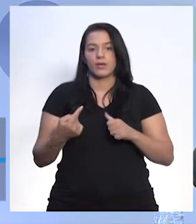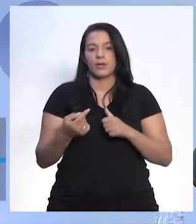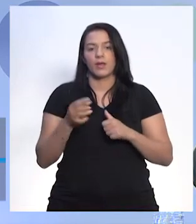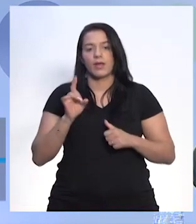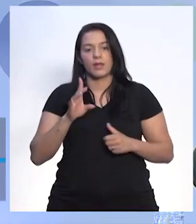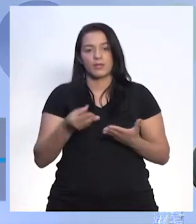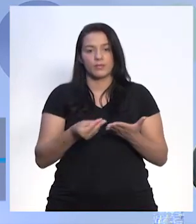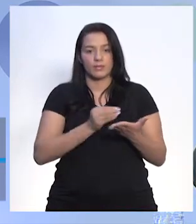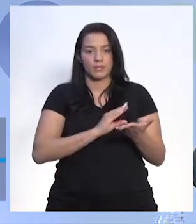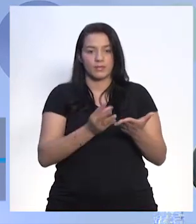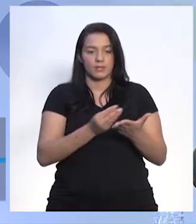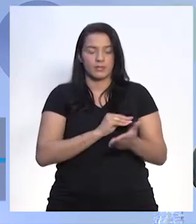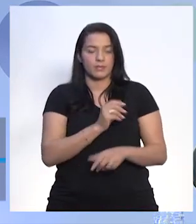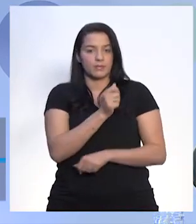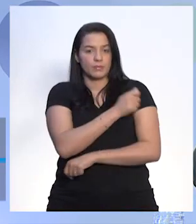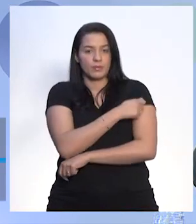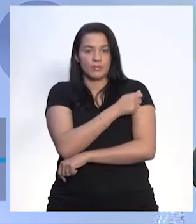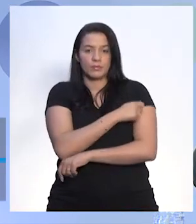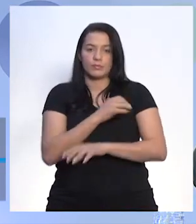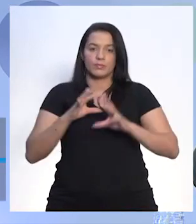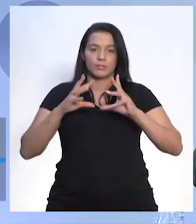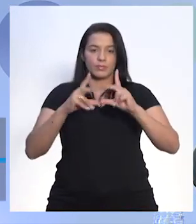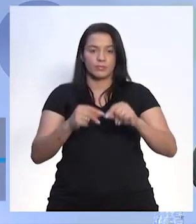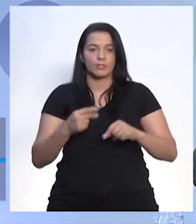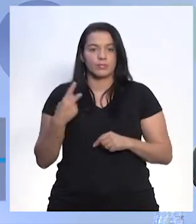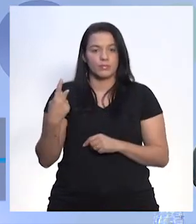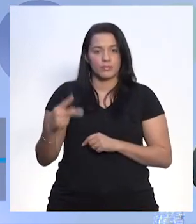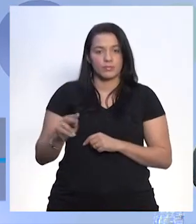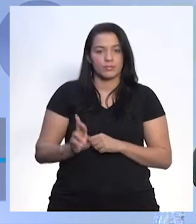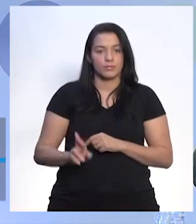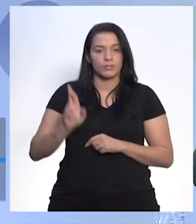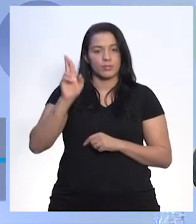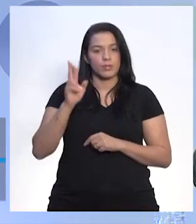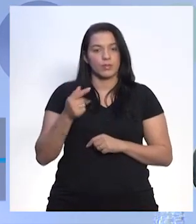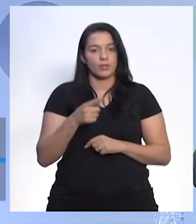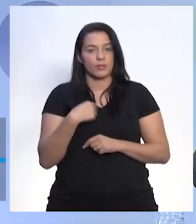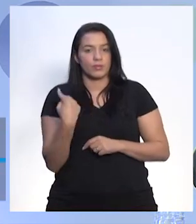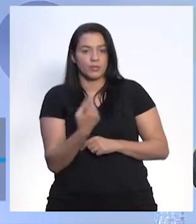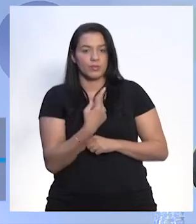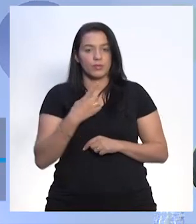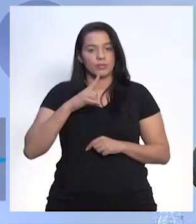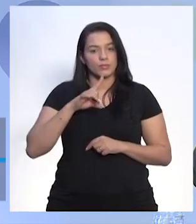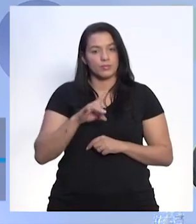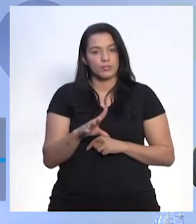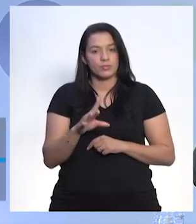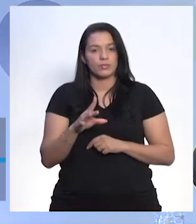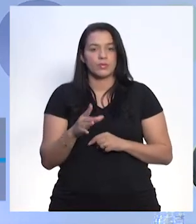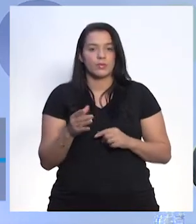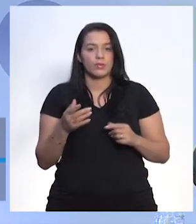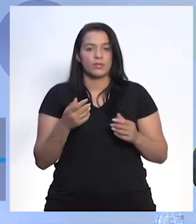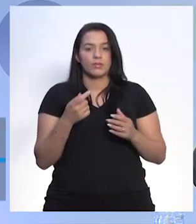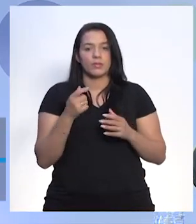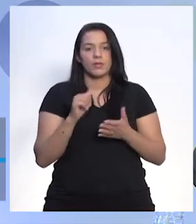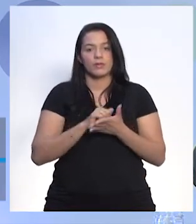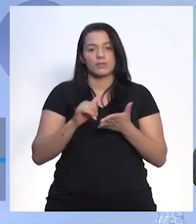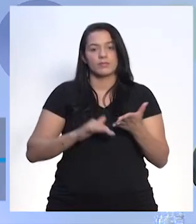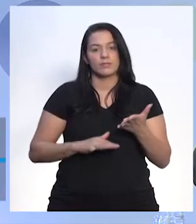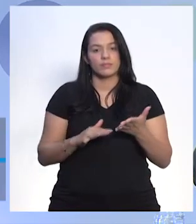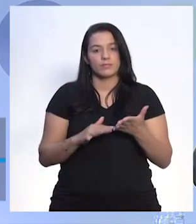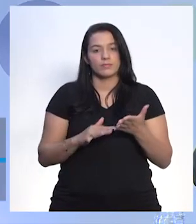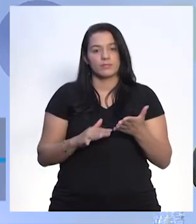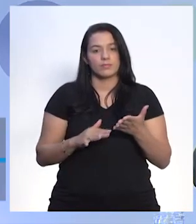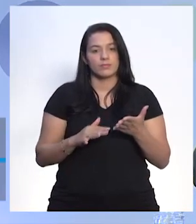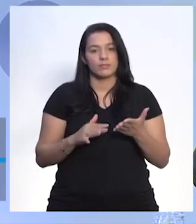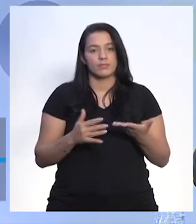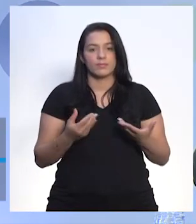fosse o caderno do aluno. Então, é de toda a responsabilidade deles. Então, nós só fazemos aqui, basicamente, a composição do exercício. Por isso que